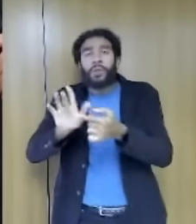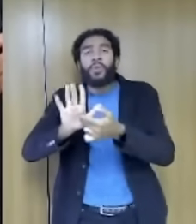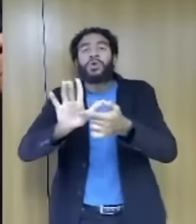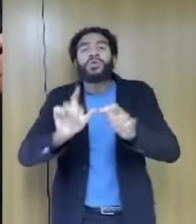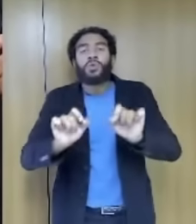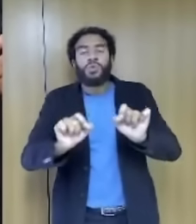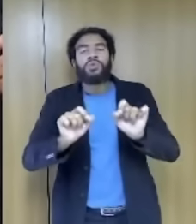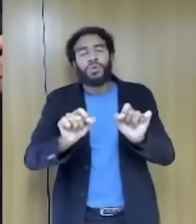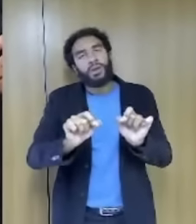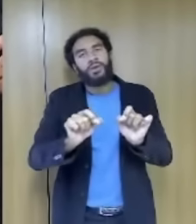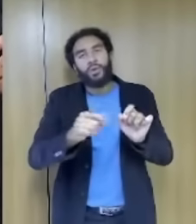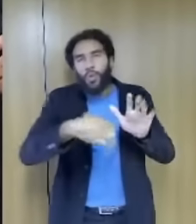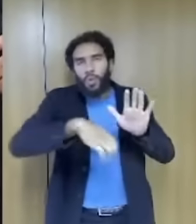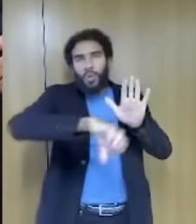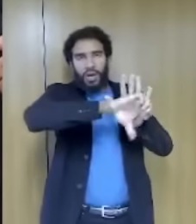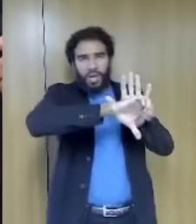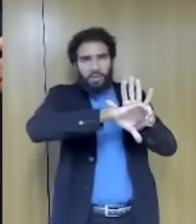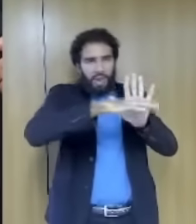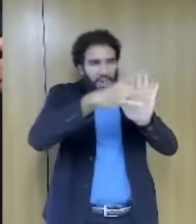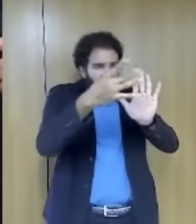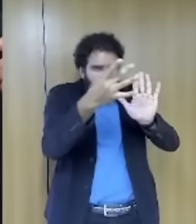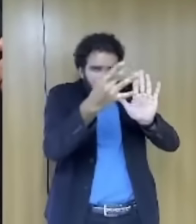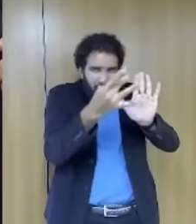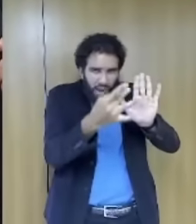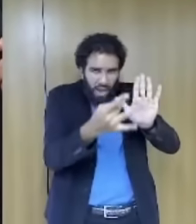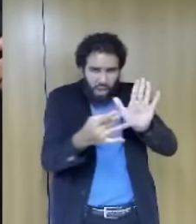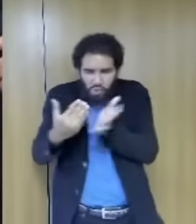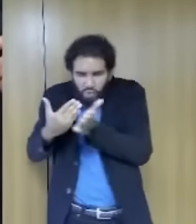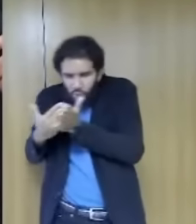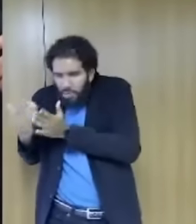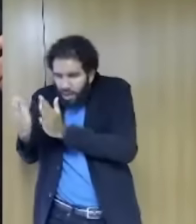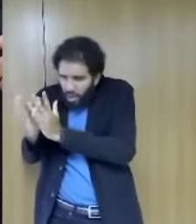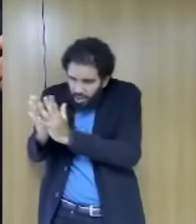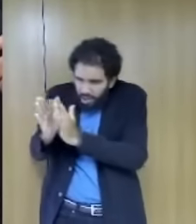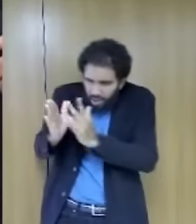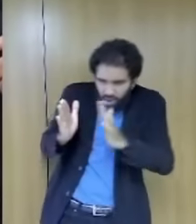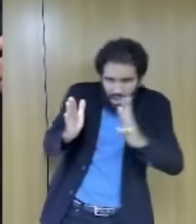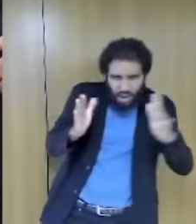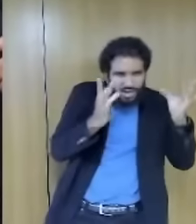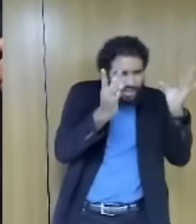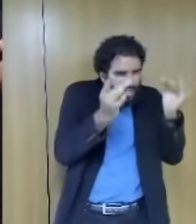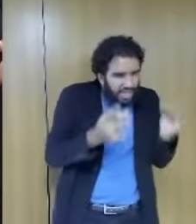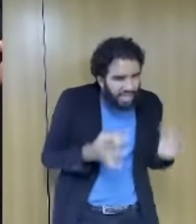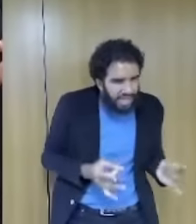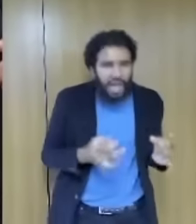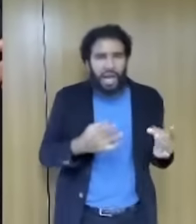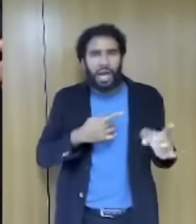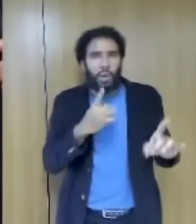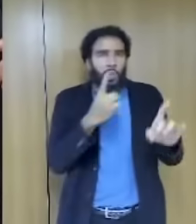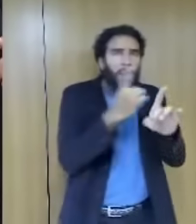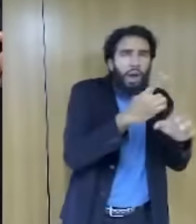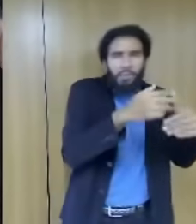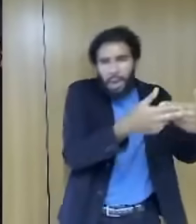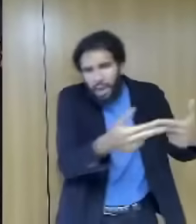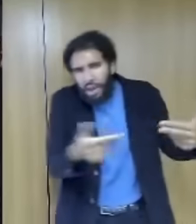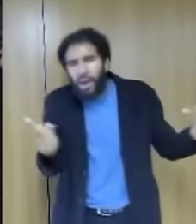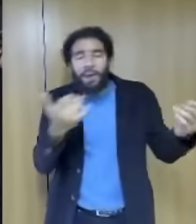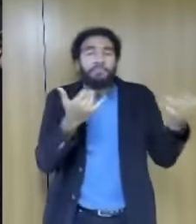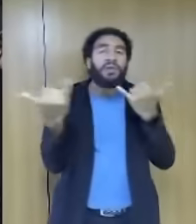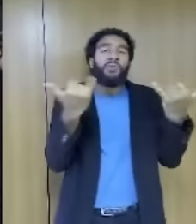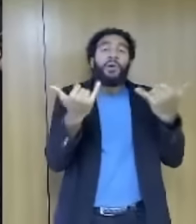crime, desde o início até o desfecho, inclusive itinerários, roteiros e assim sucessivamente. E